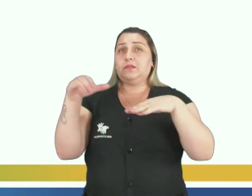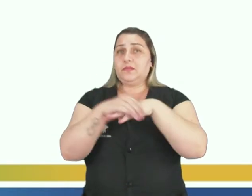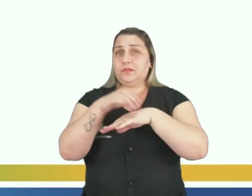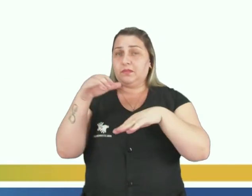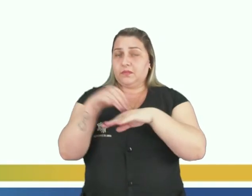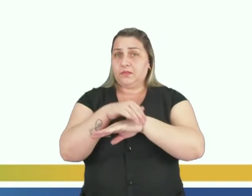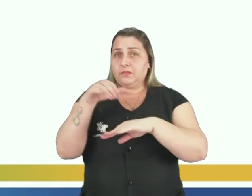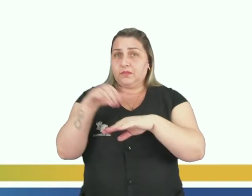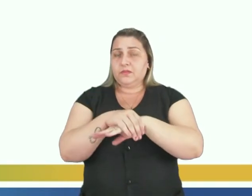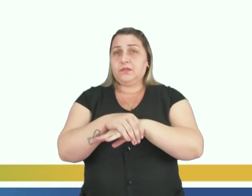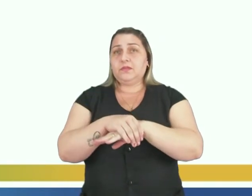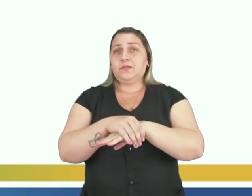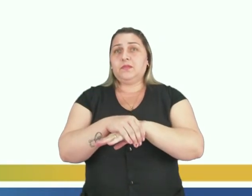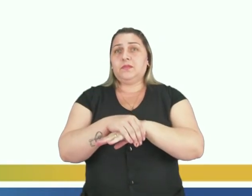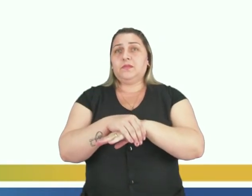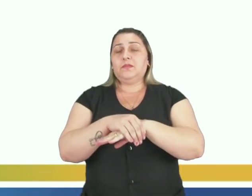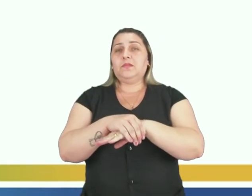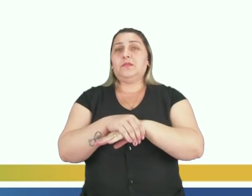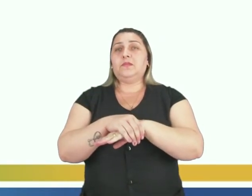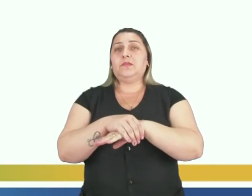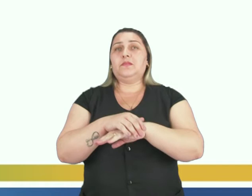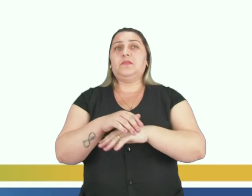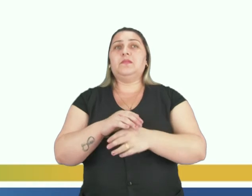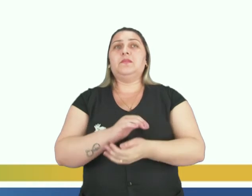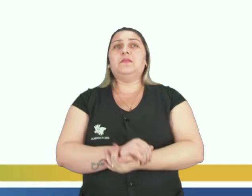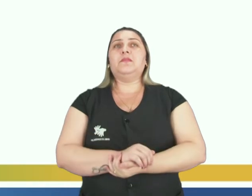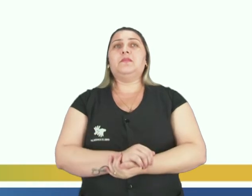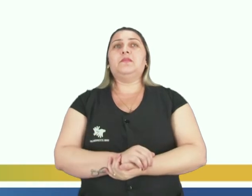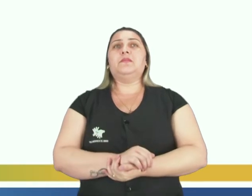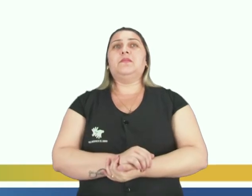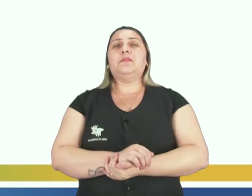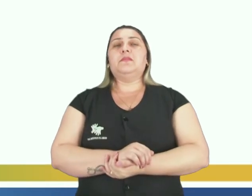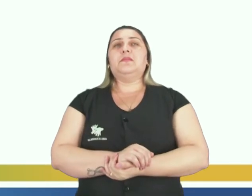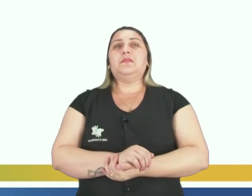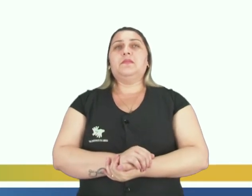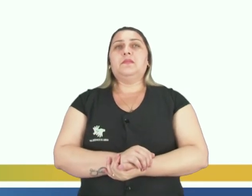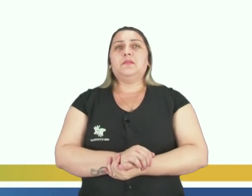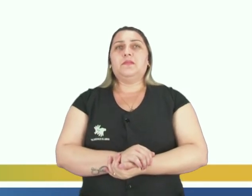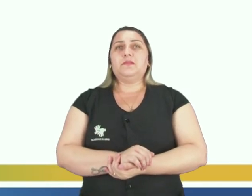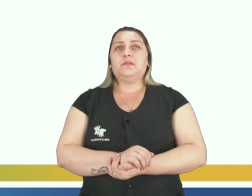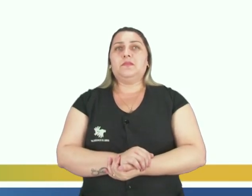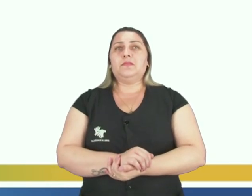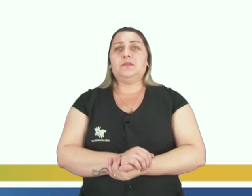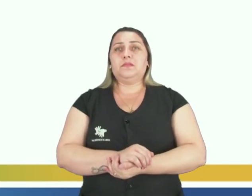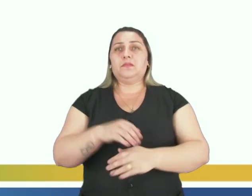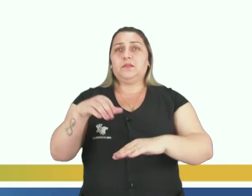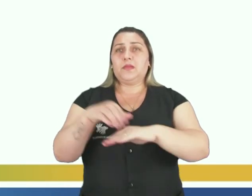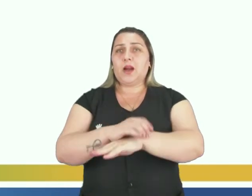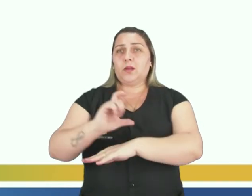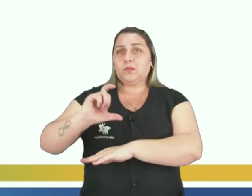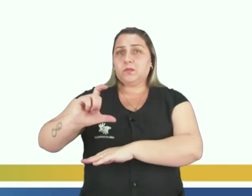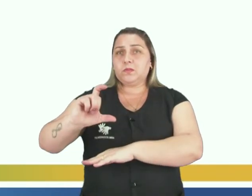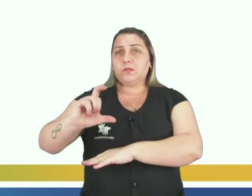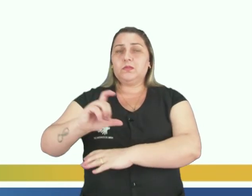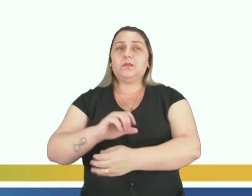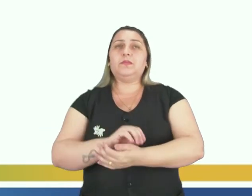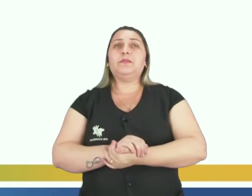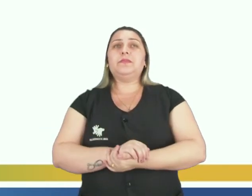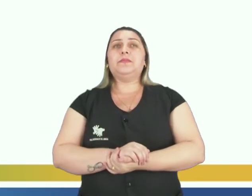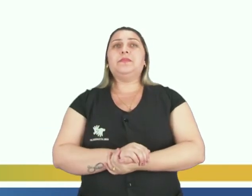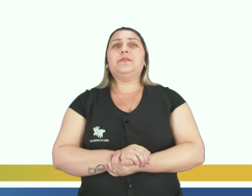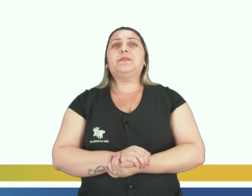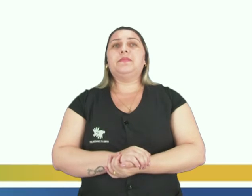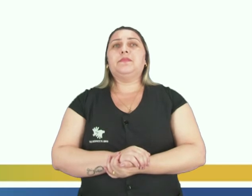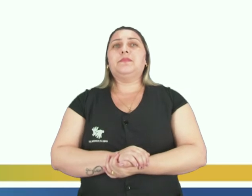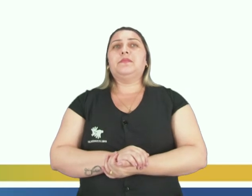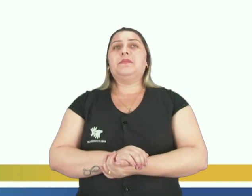sueco, ¿sí? Este sueco é o tamanco da língua portuguesa, ¿sí? Então, eu posso pronunciar sueco, sonido de S, para